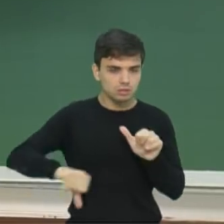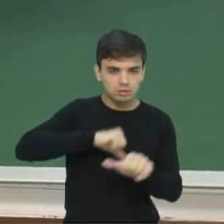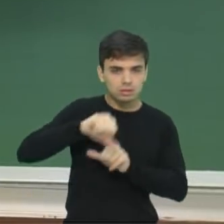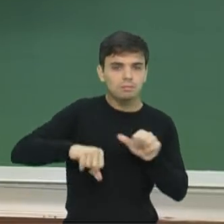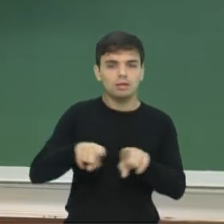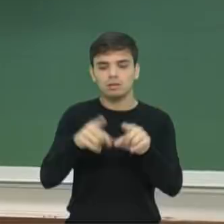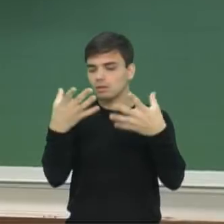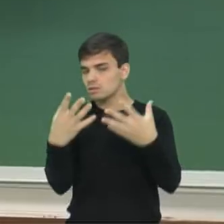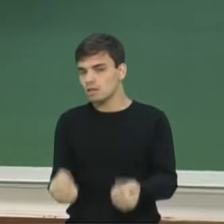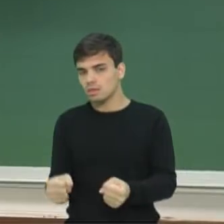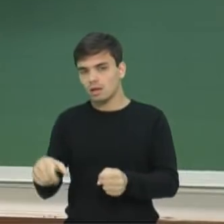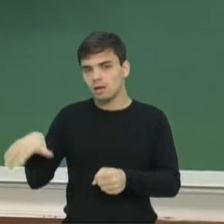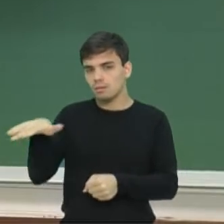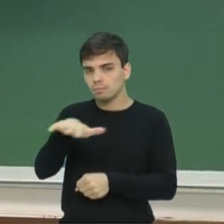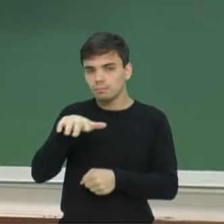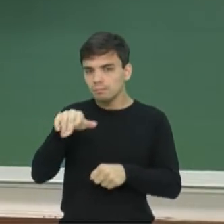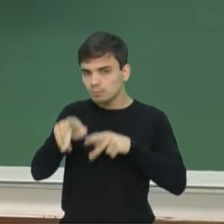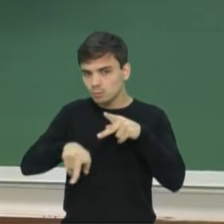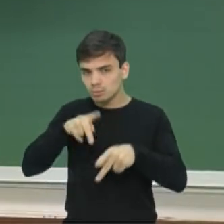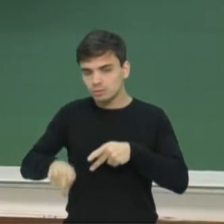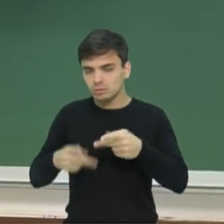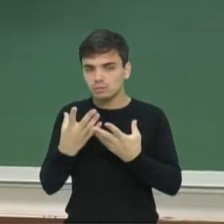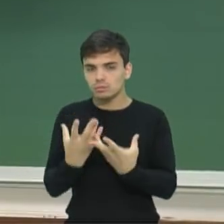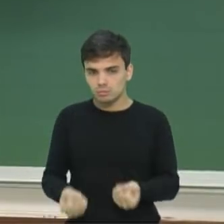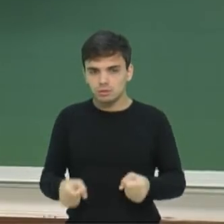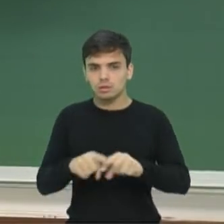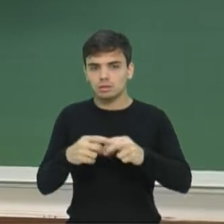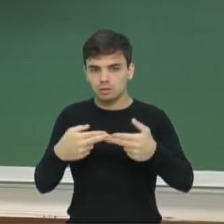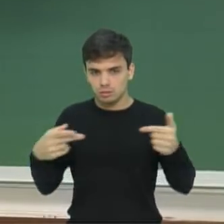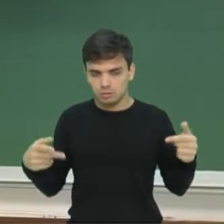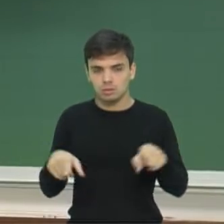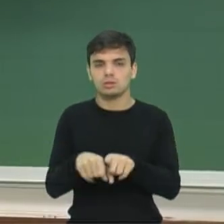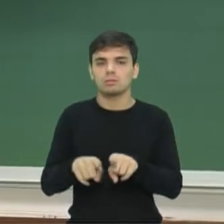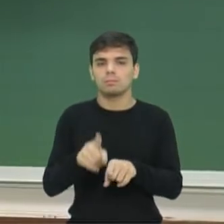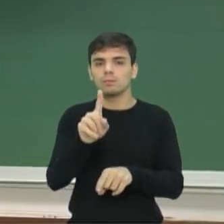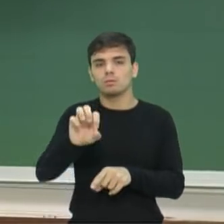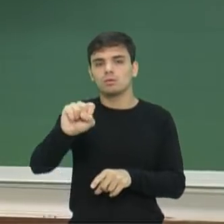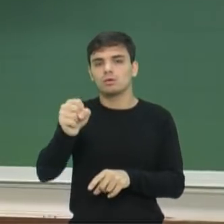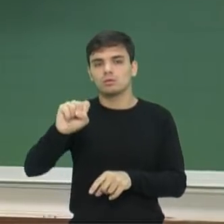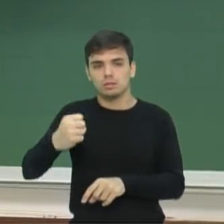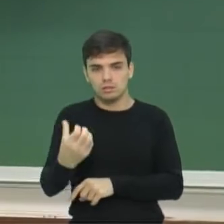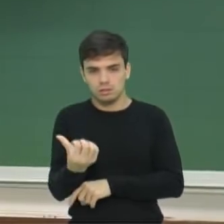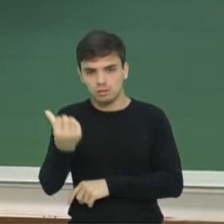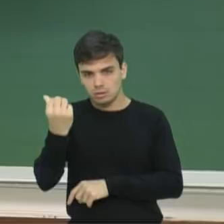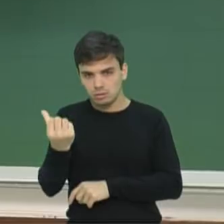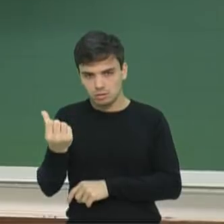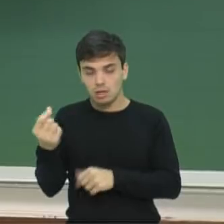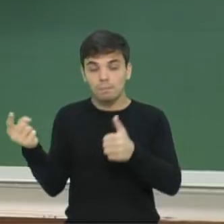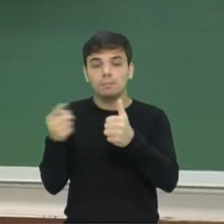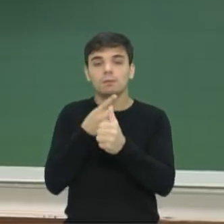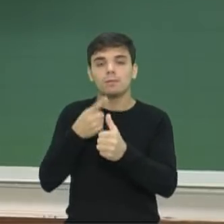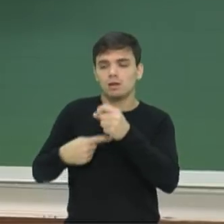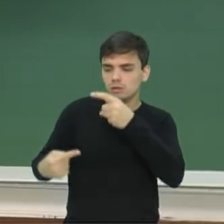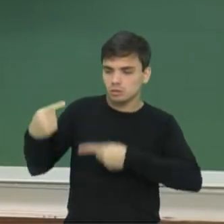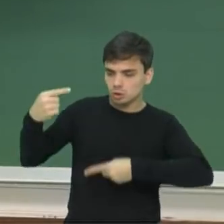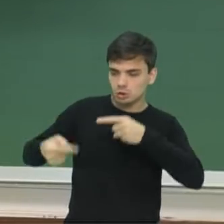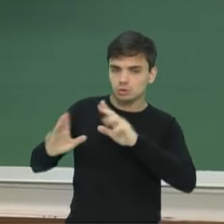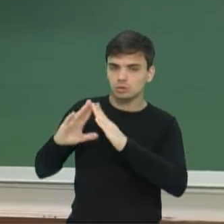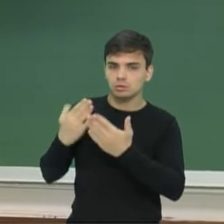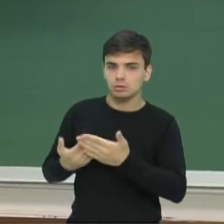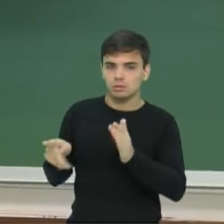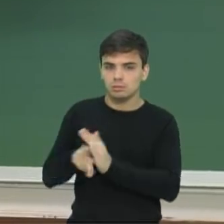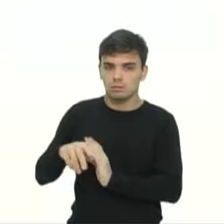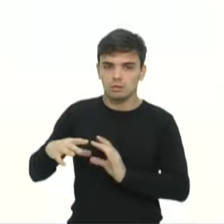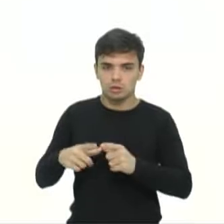aceitação também foi muito grande no Japão, né? Então, em 1886, há essa primeira organização de disputa entre escolas no